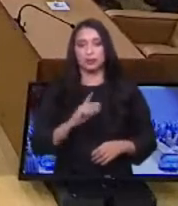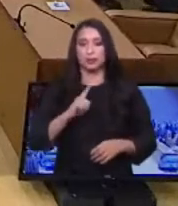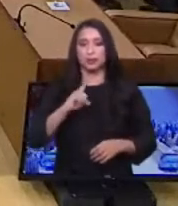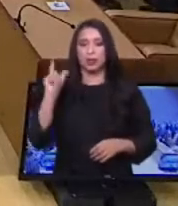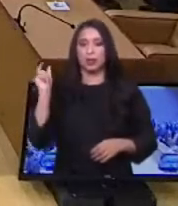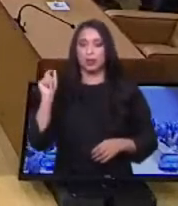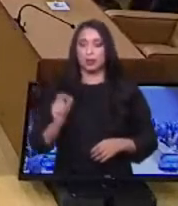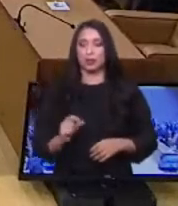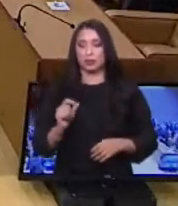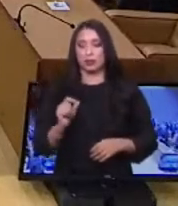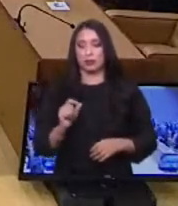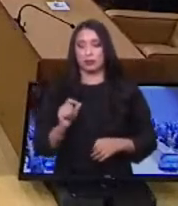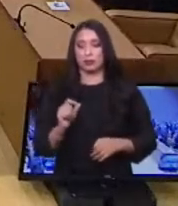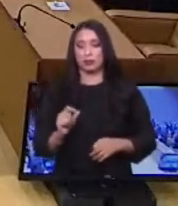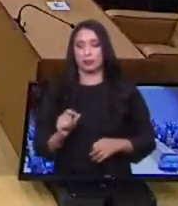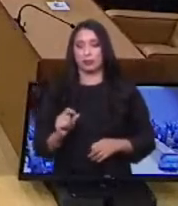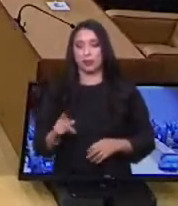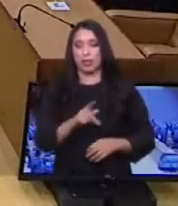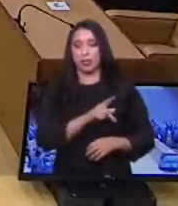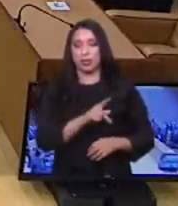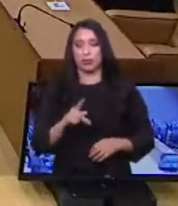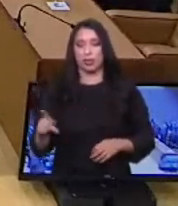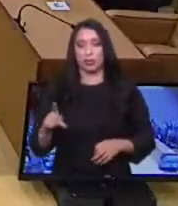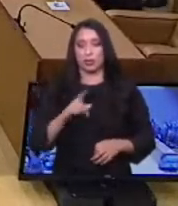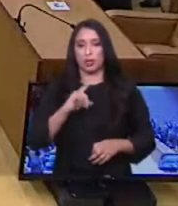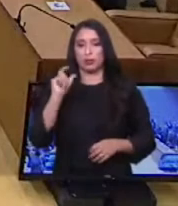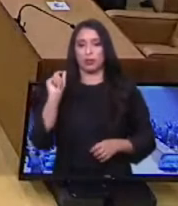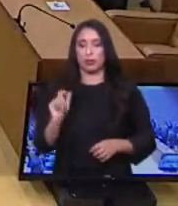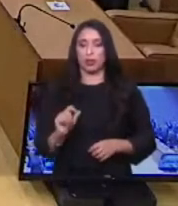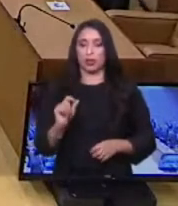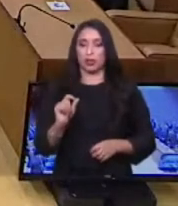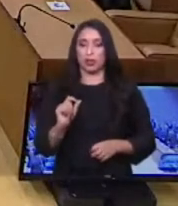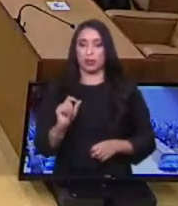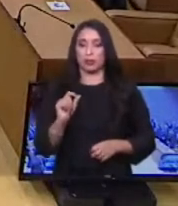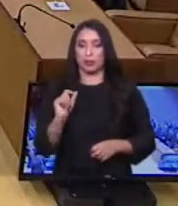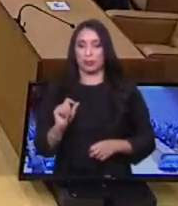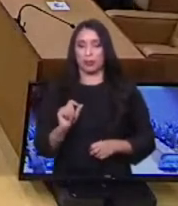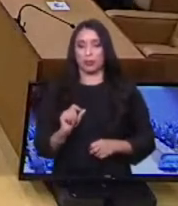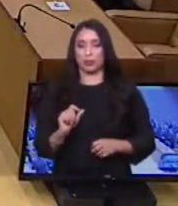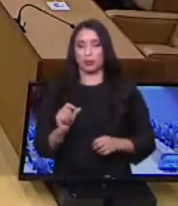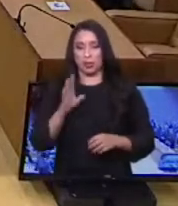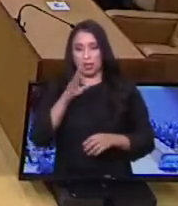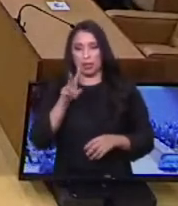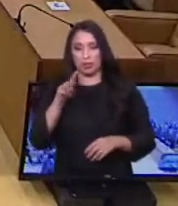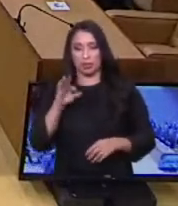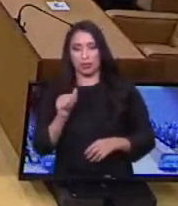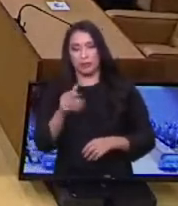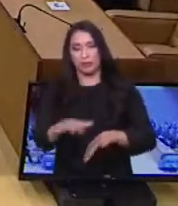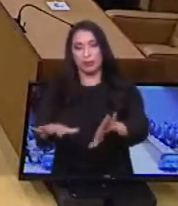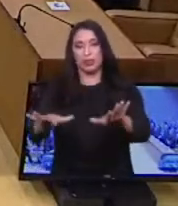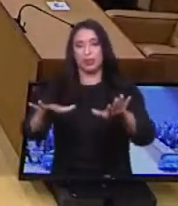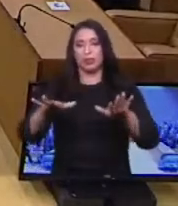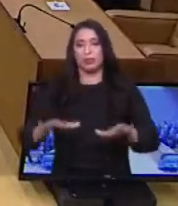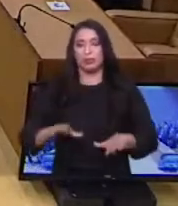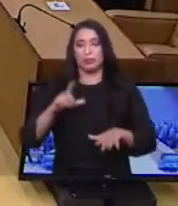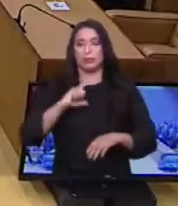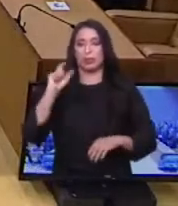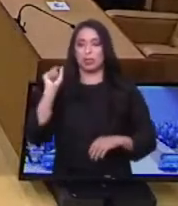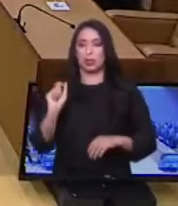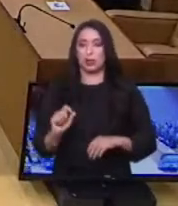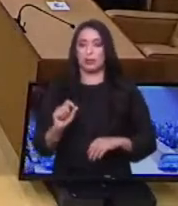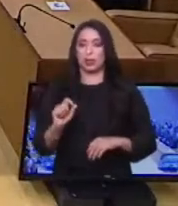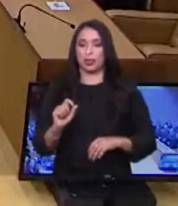então do Supremo Tribunal Federal importante destacar que é o plenário foi duramente danificado nos ataques